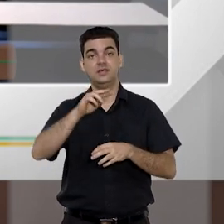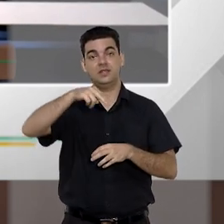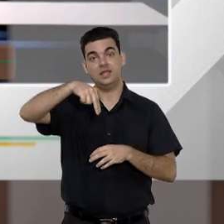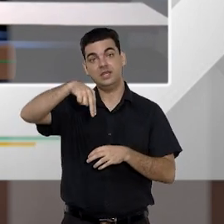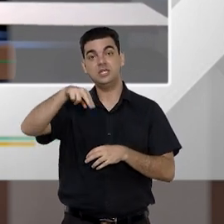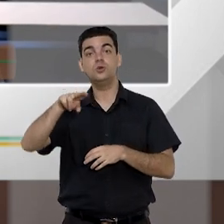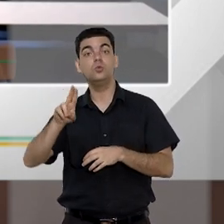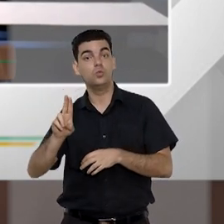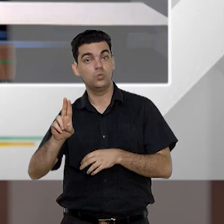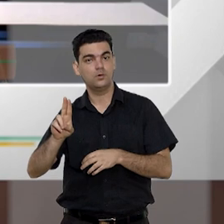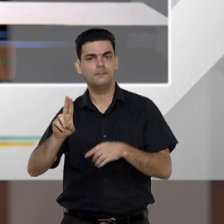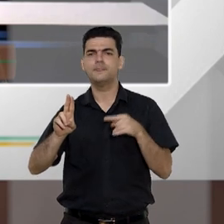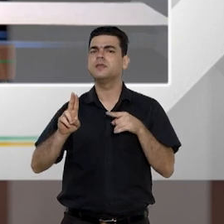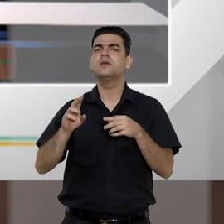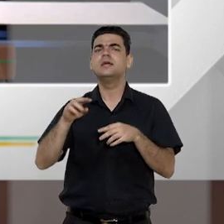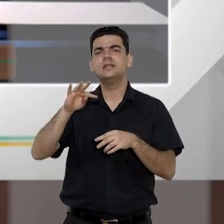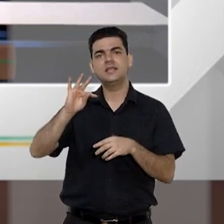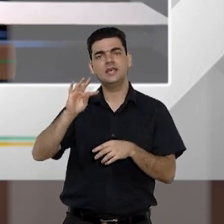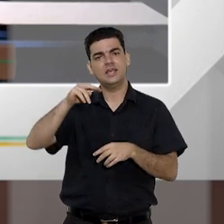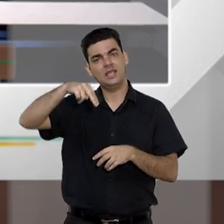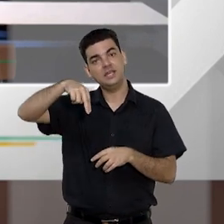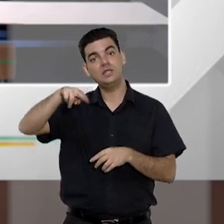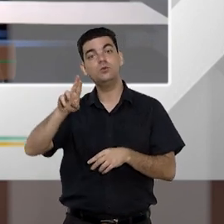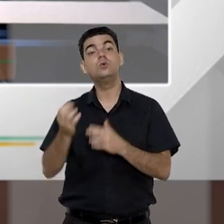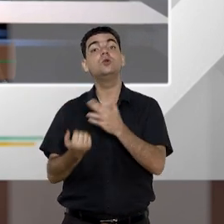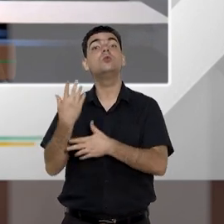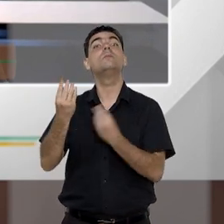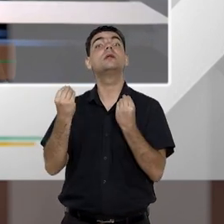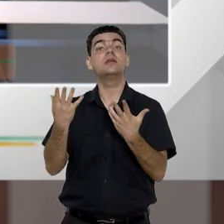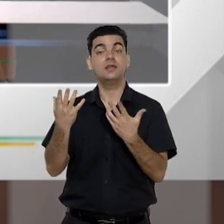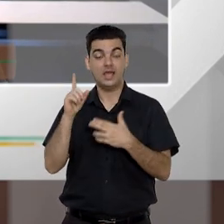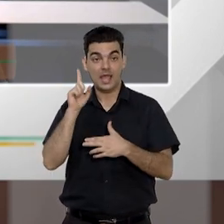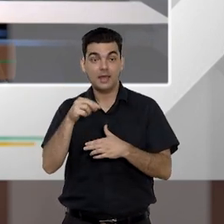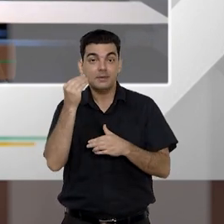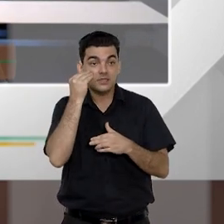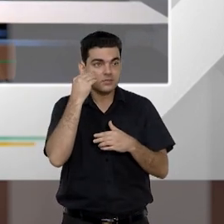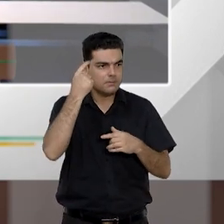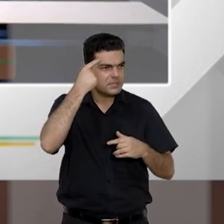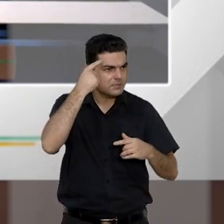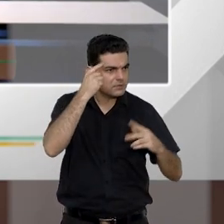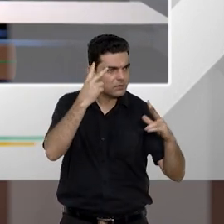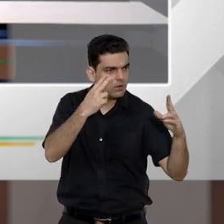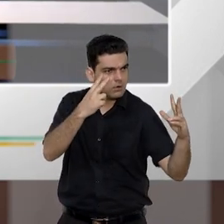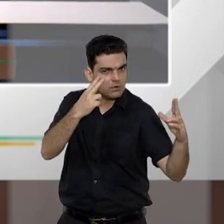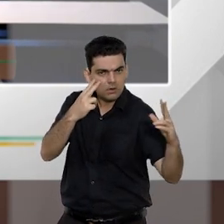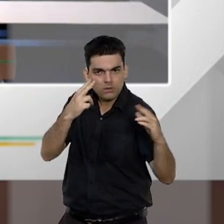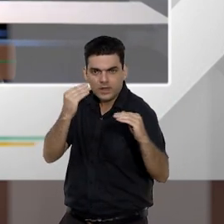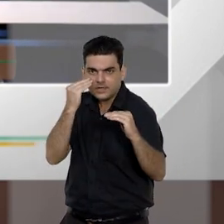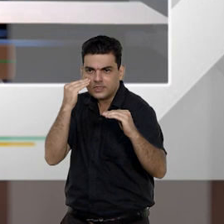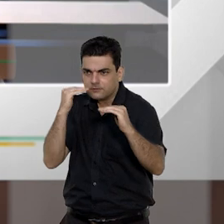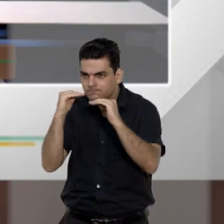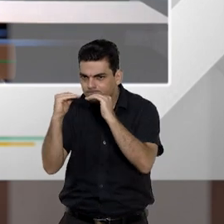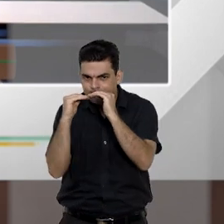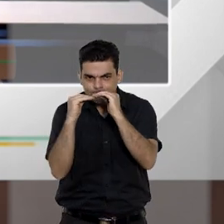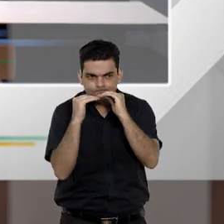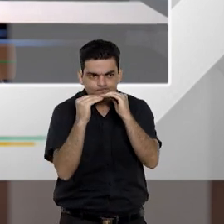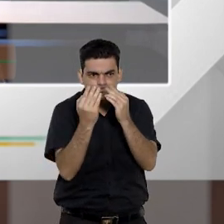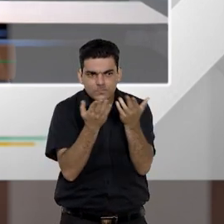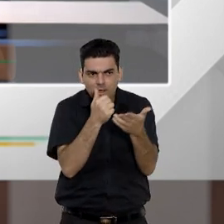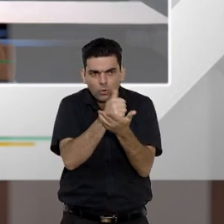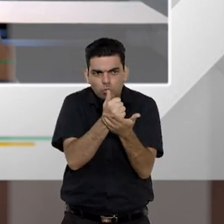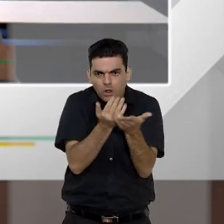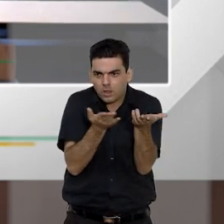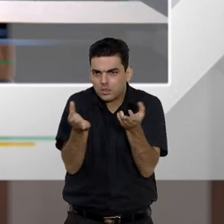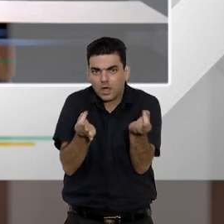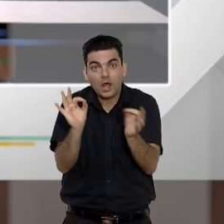né, que é a TNU, que ela foi criada não apenas para uniformizar os entendimentos divergentes das turmas